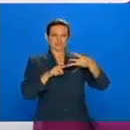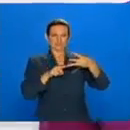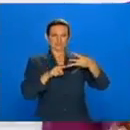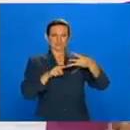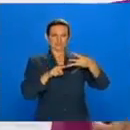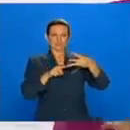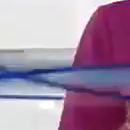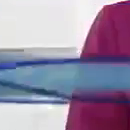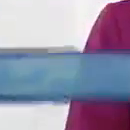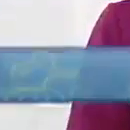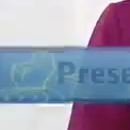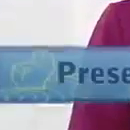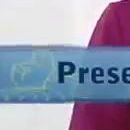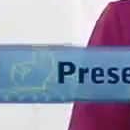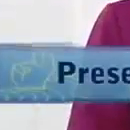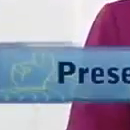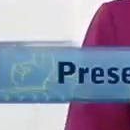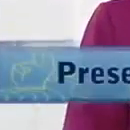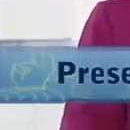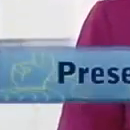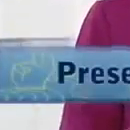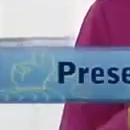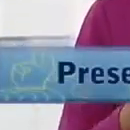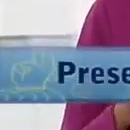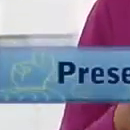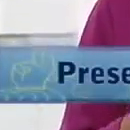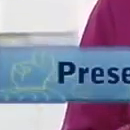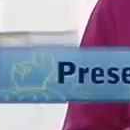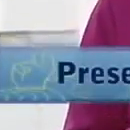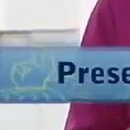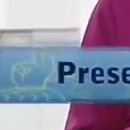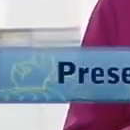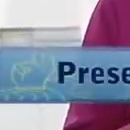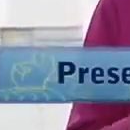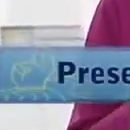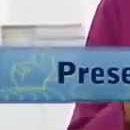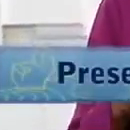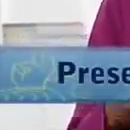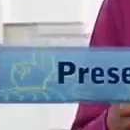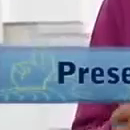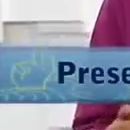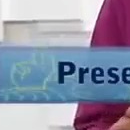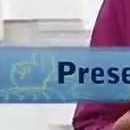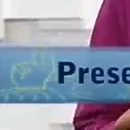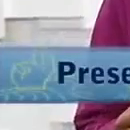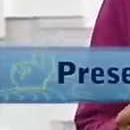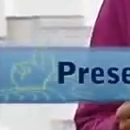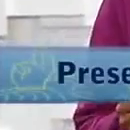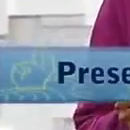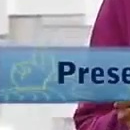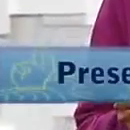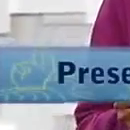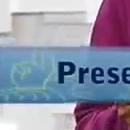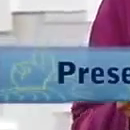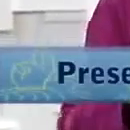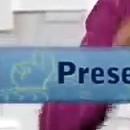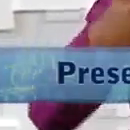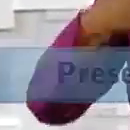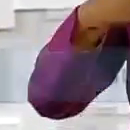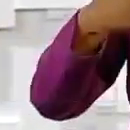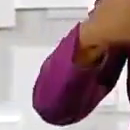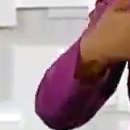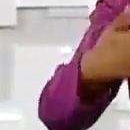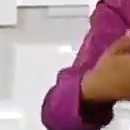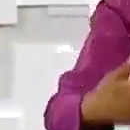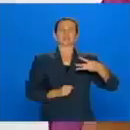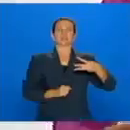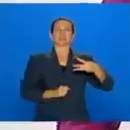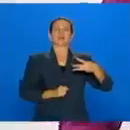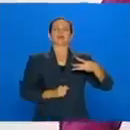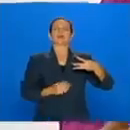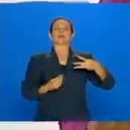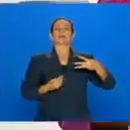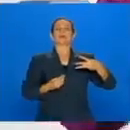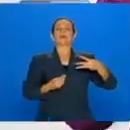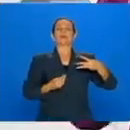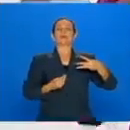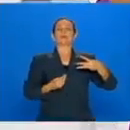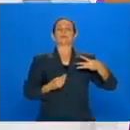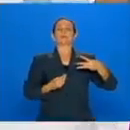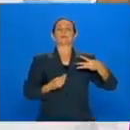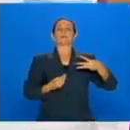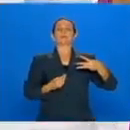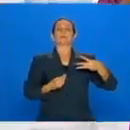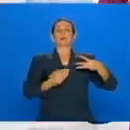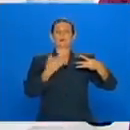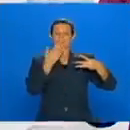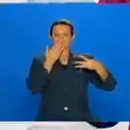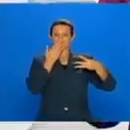Para a realização do tempo presente, em língua de sinais, a referência temporal é a partir do eixo do corpo, no